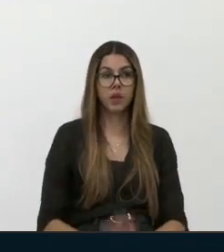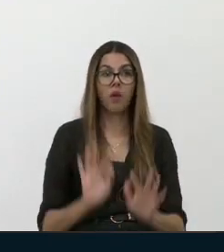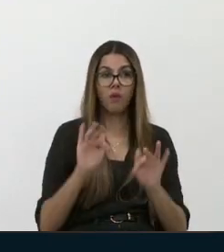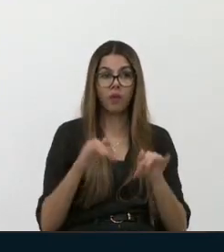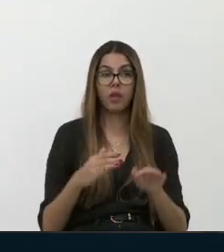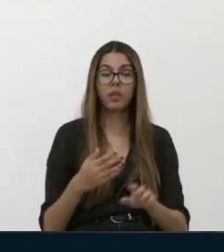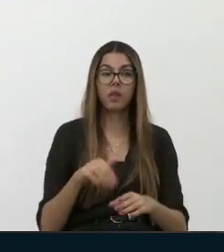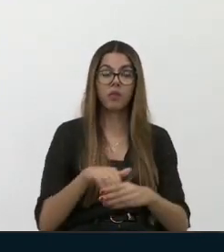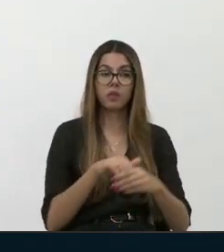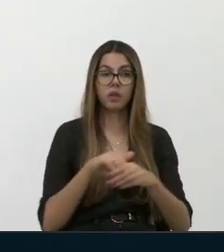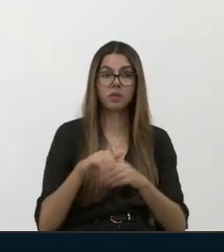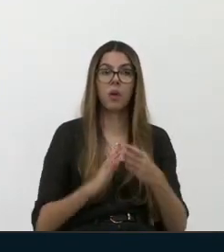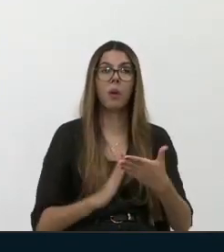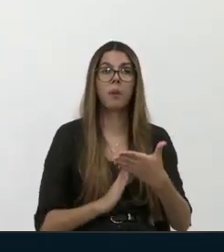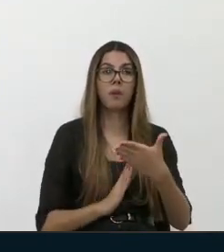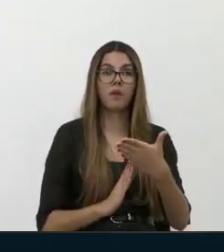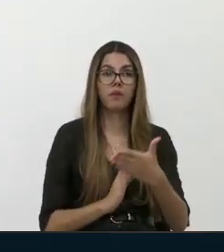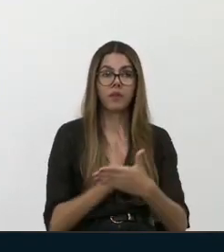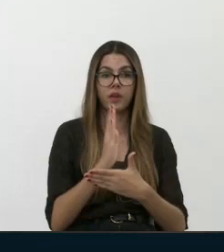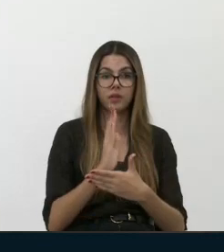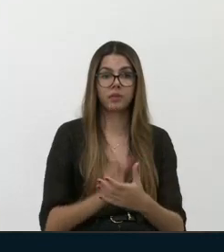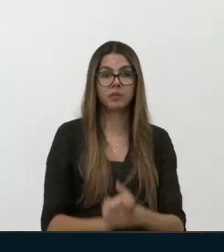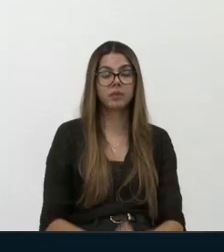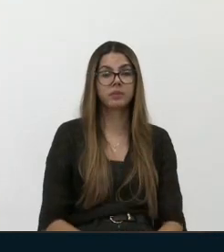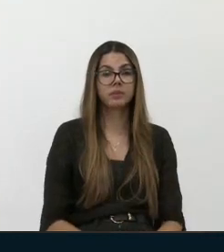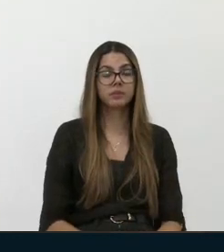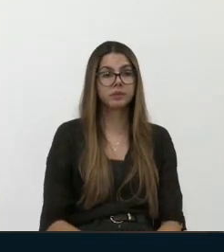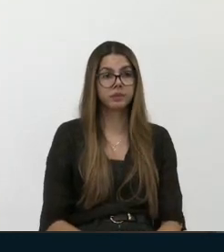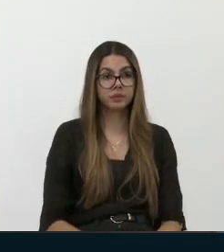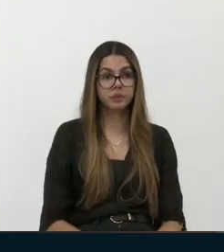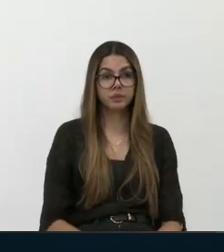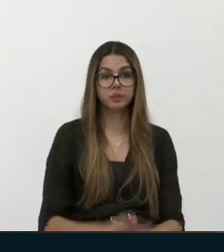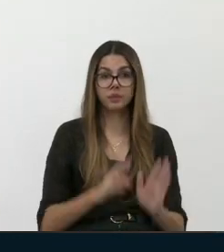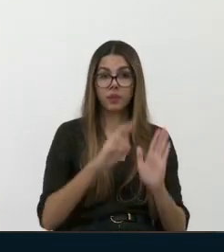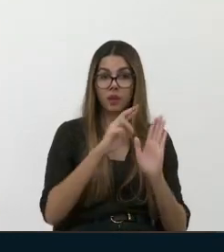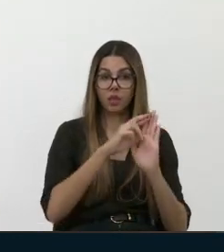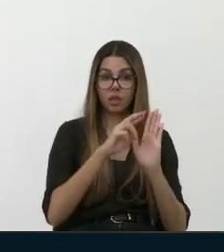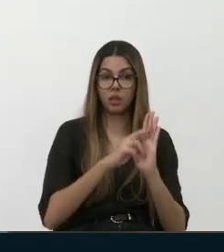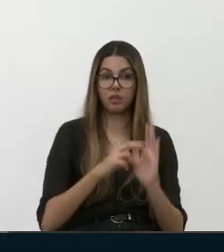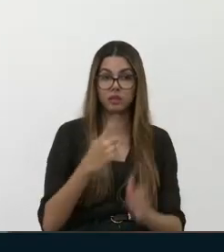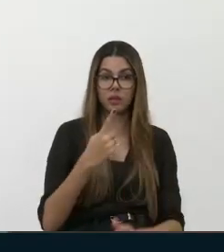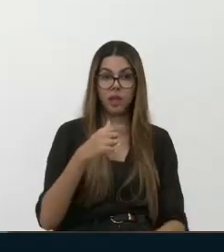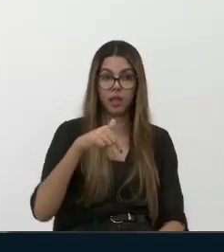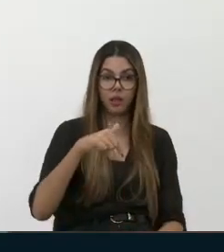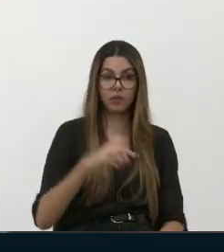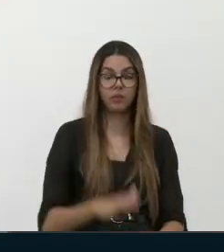Encerrada a votação. Aprovado. Encaminhe-se. Item 17.